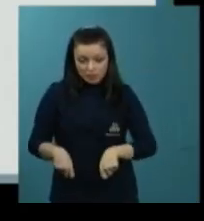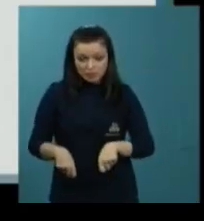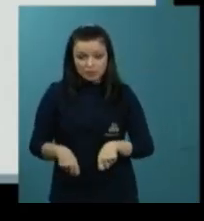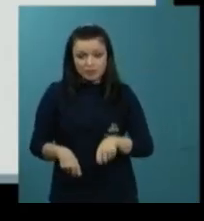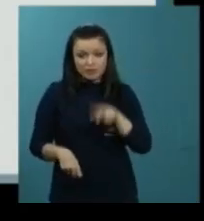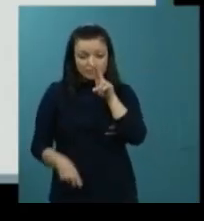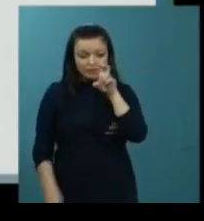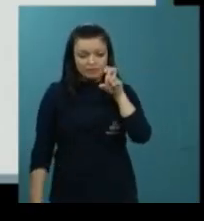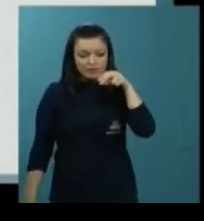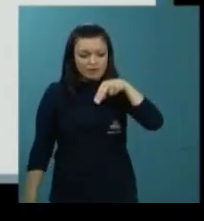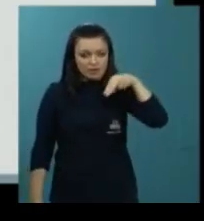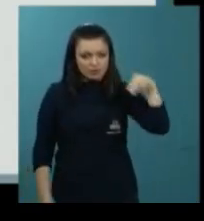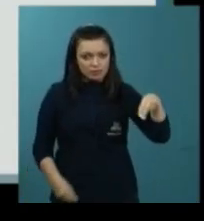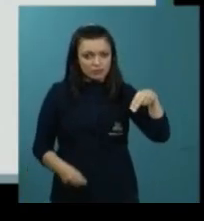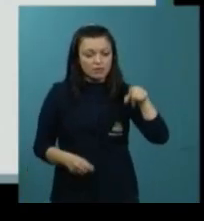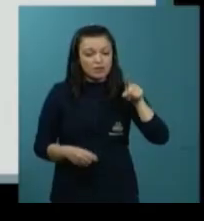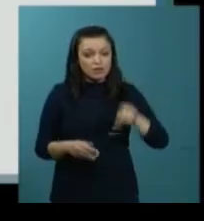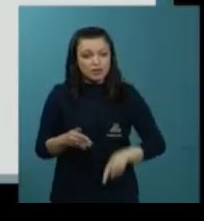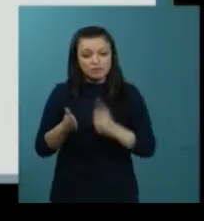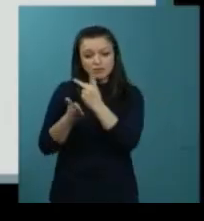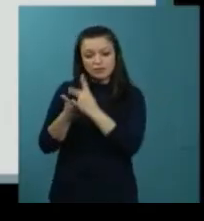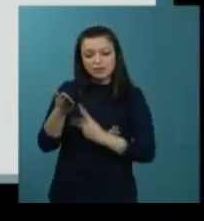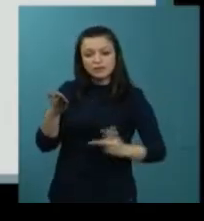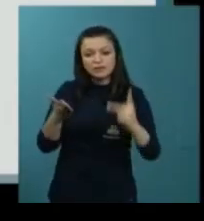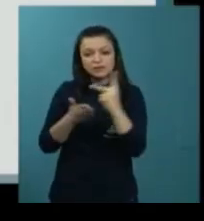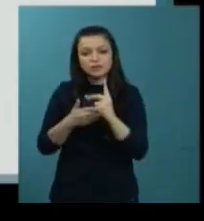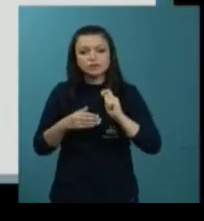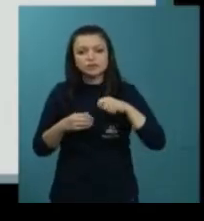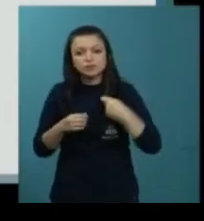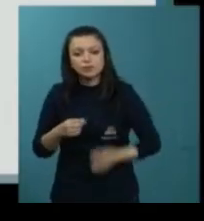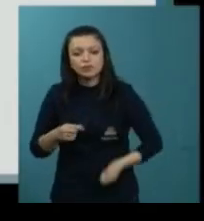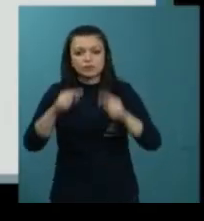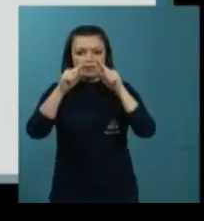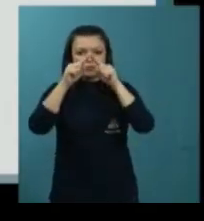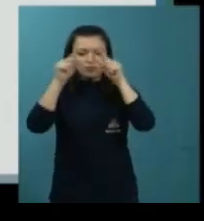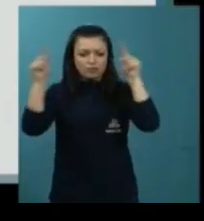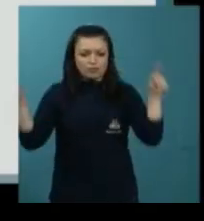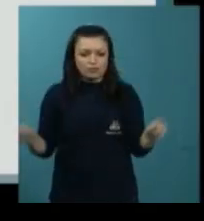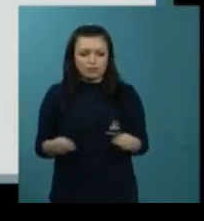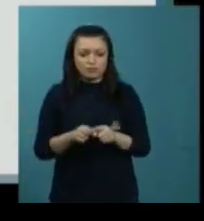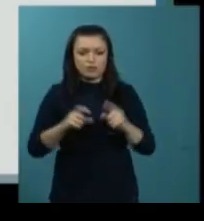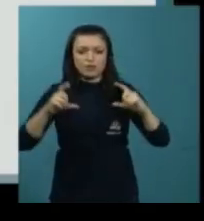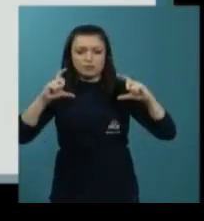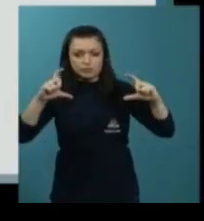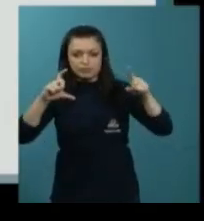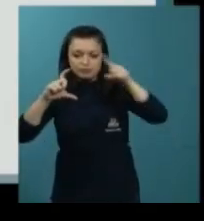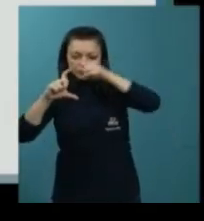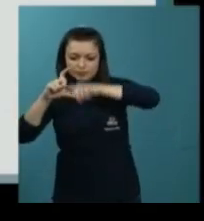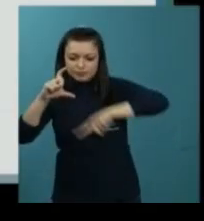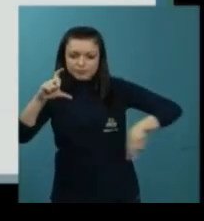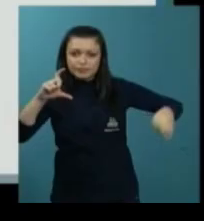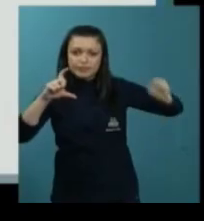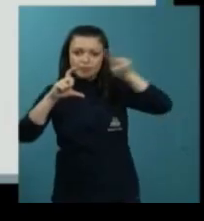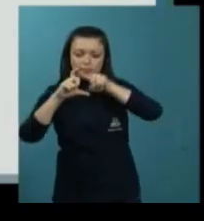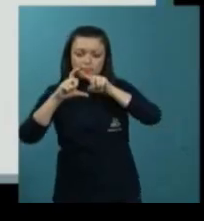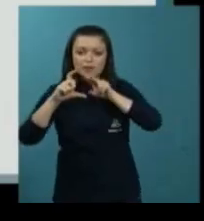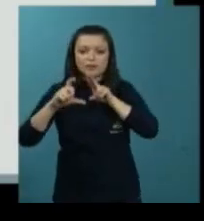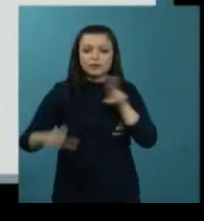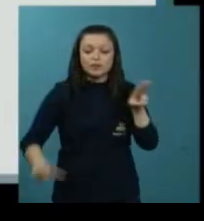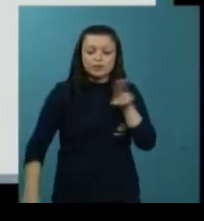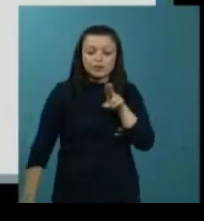através de um desenho que é uma linha poligonal fechada, a qual nós